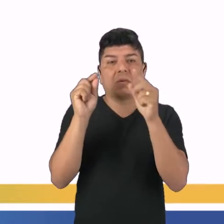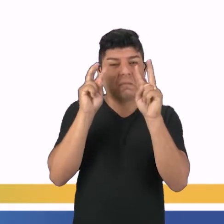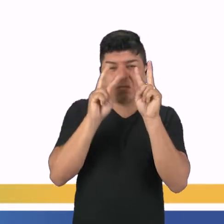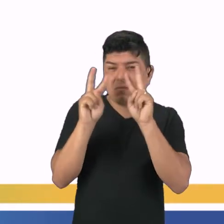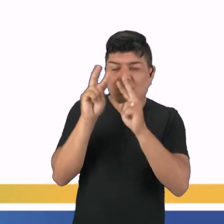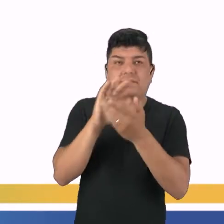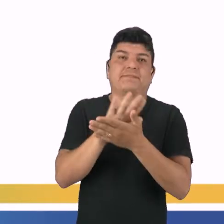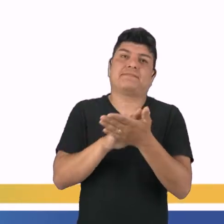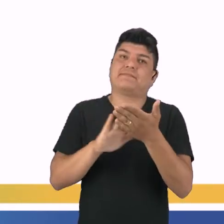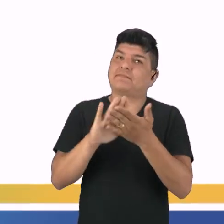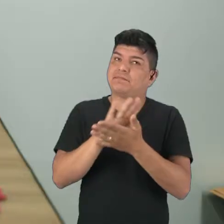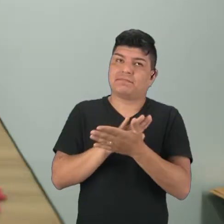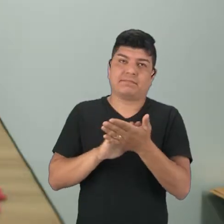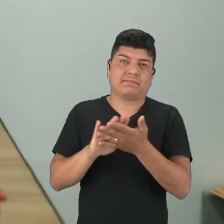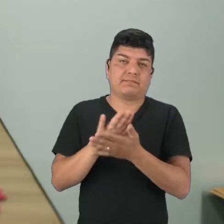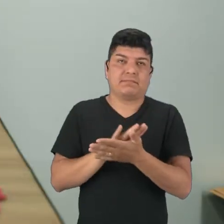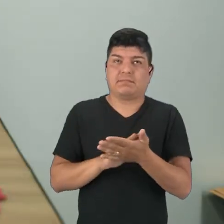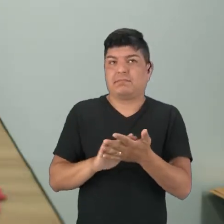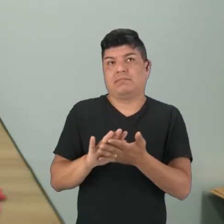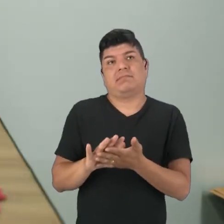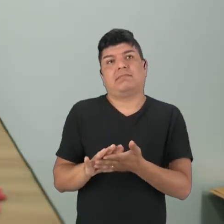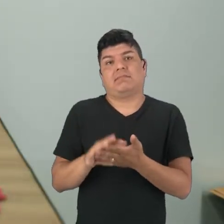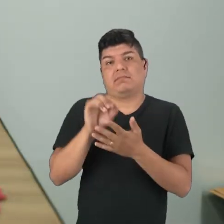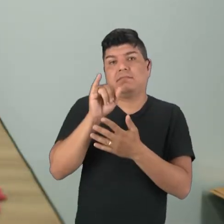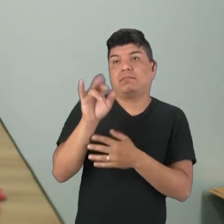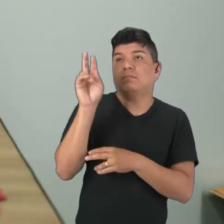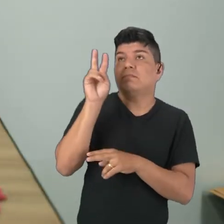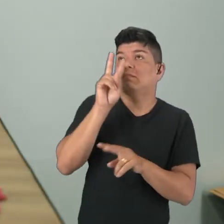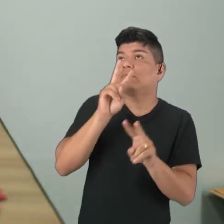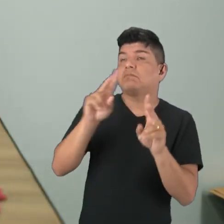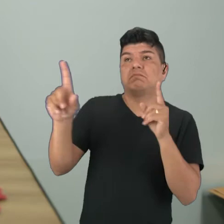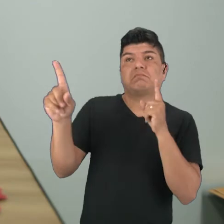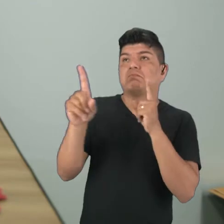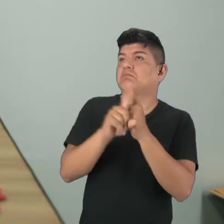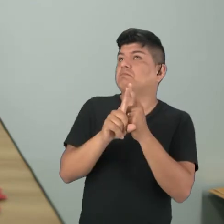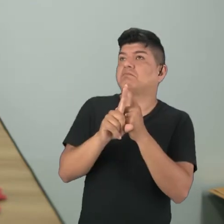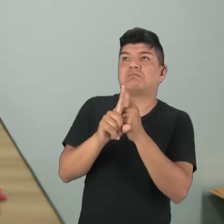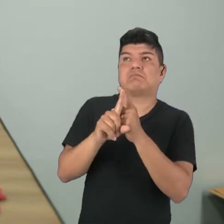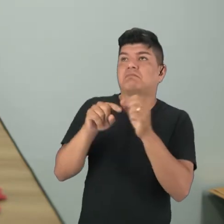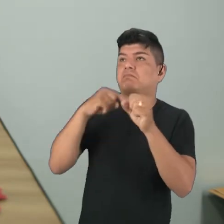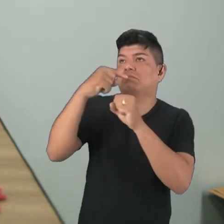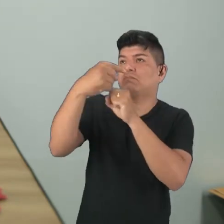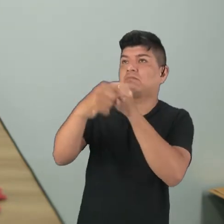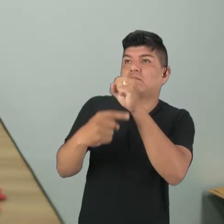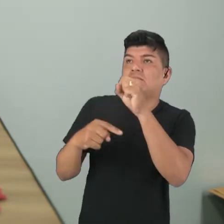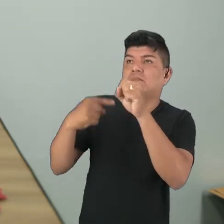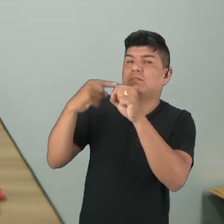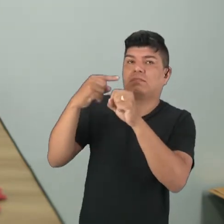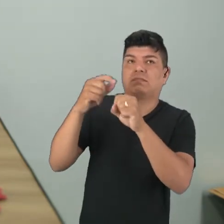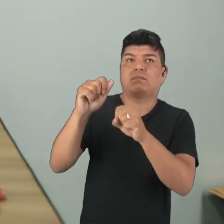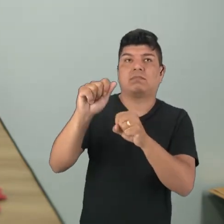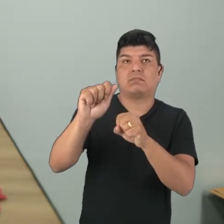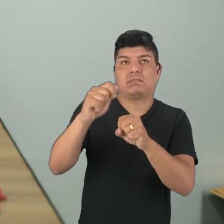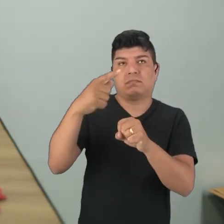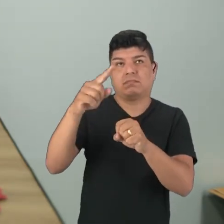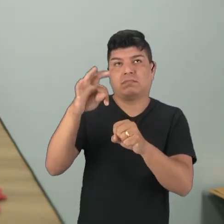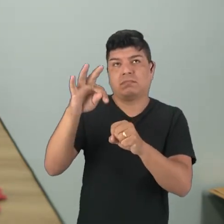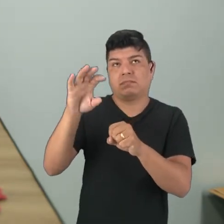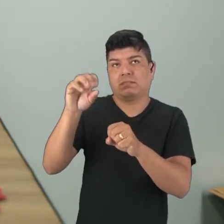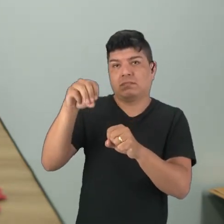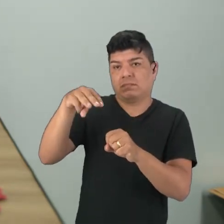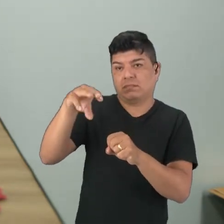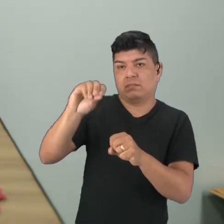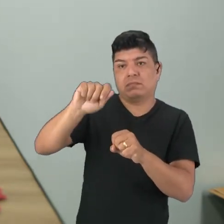para enxergar a olho nu. Ou seja, se eu olhar, eu não consigo ver esses átomos, né? Eu não